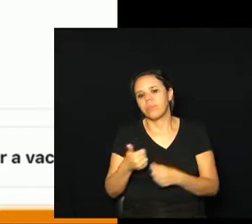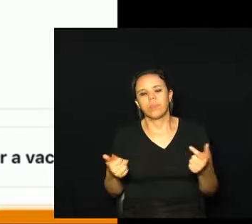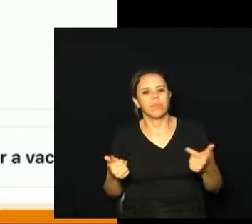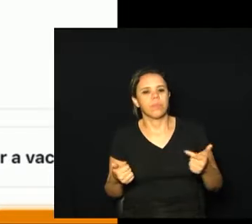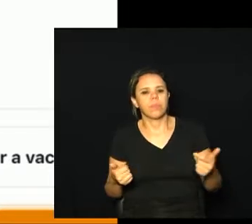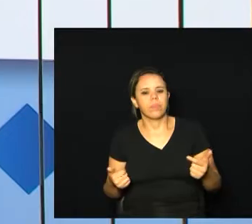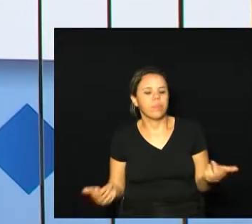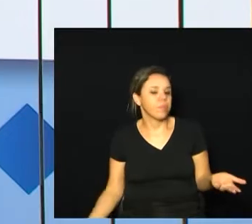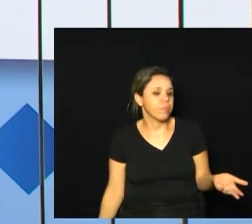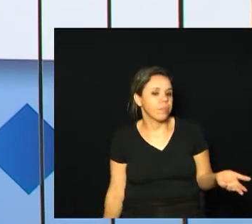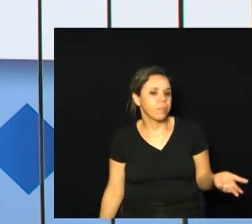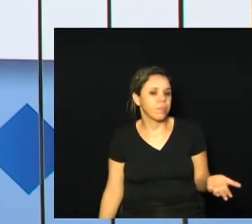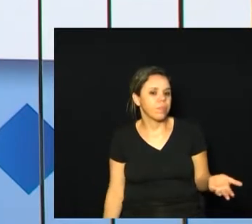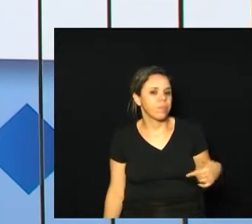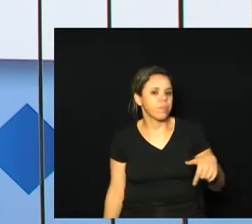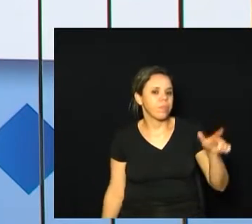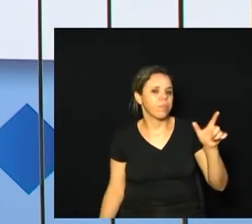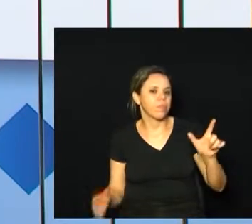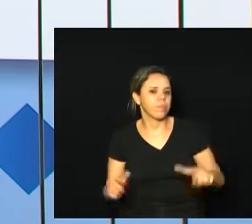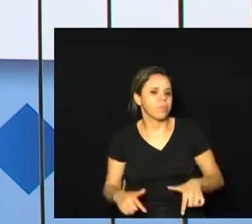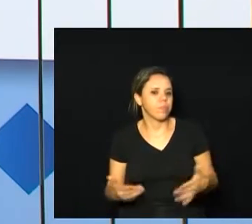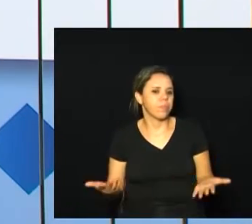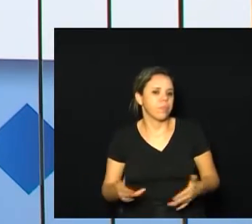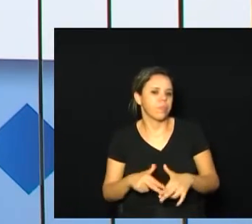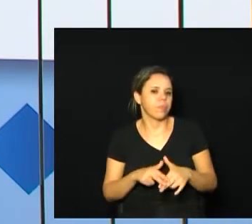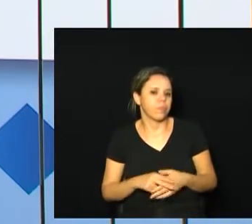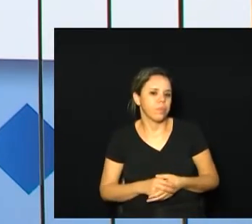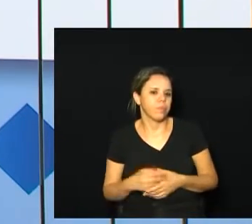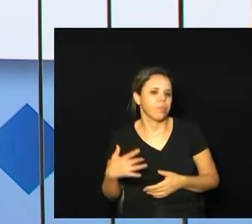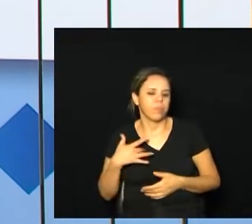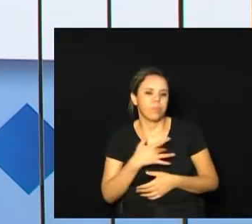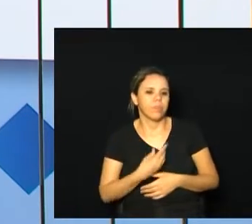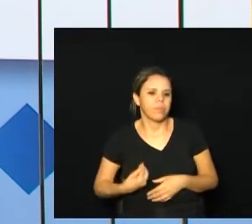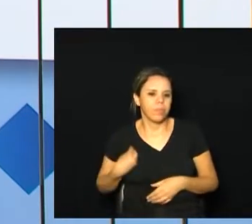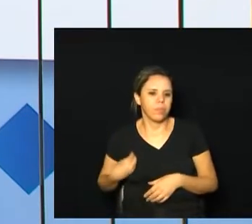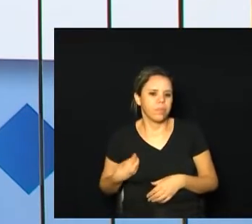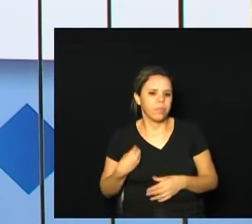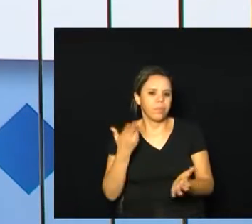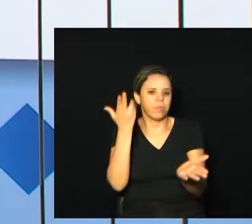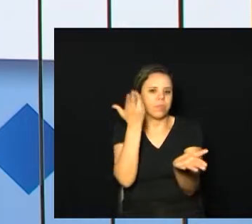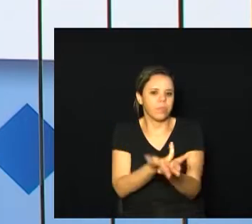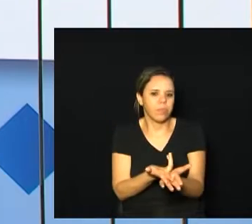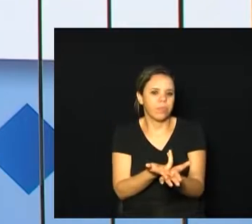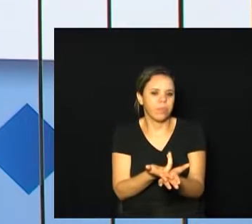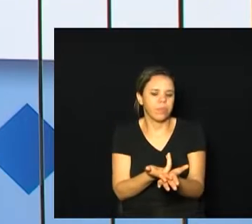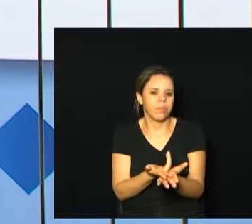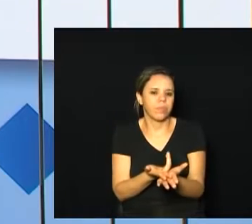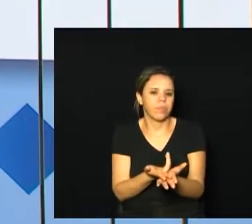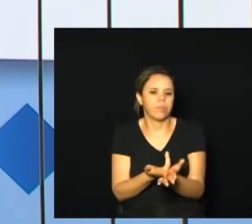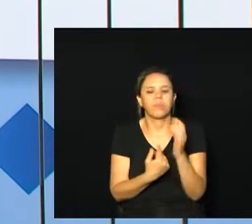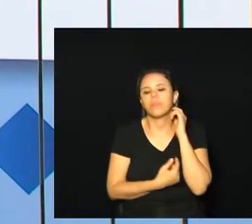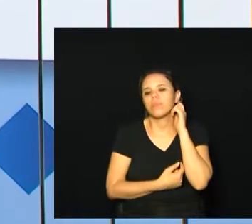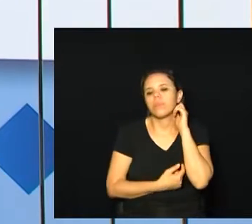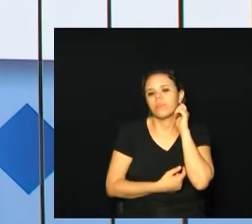segunda dose, eu fui até o local, mas agora por algum motivo de saúde eu estou acamado. Neste